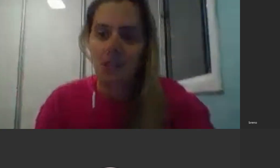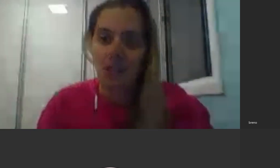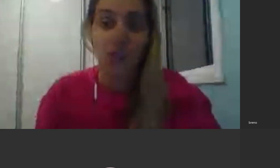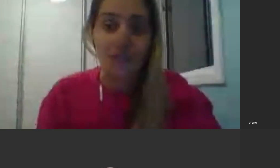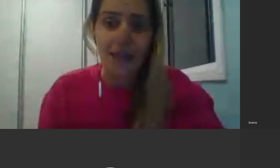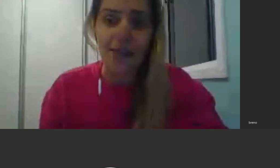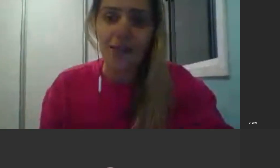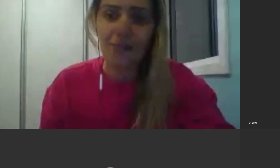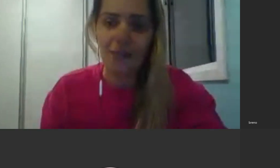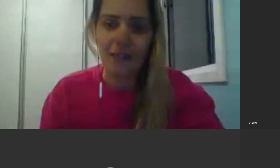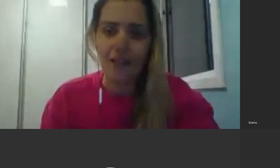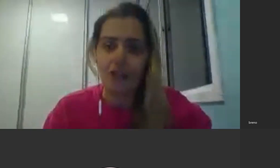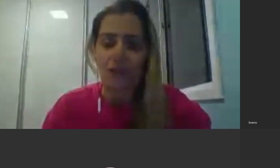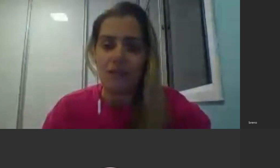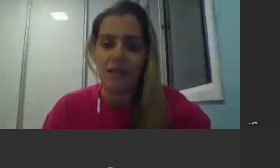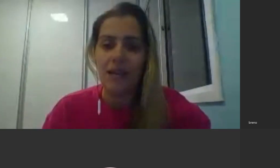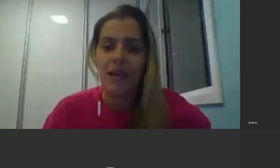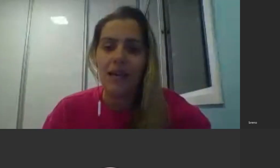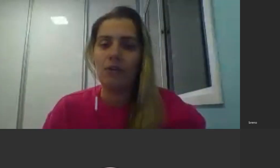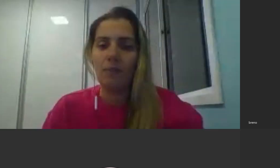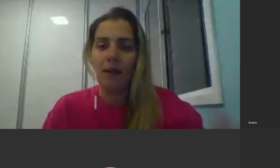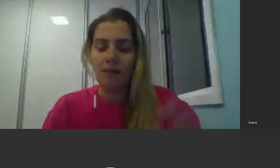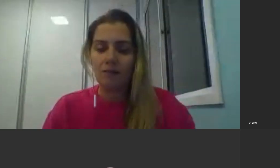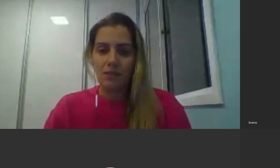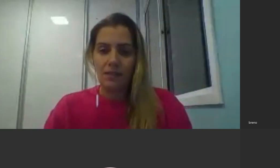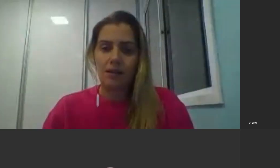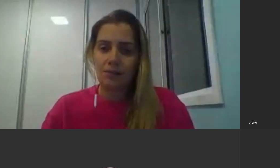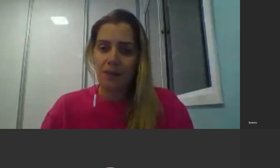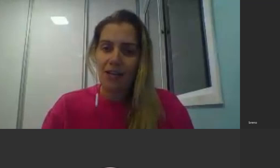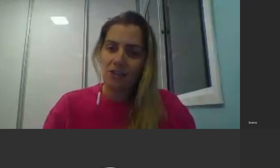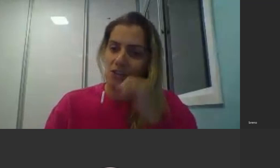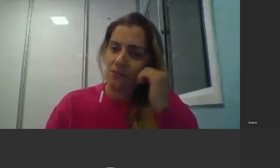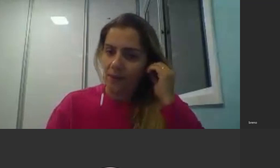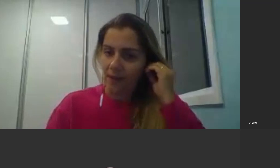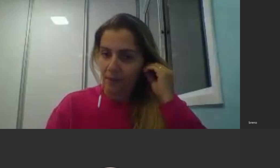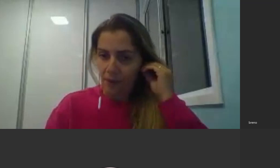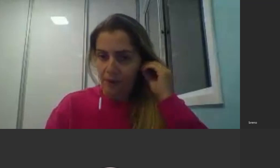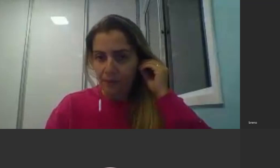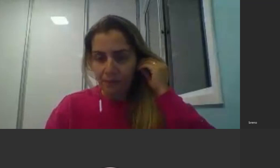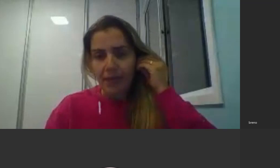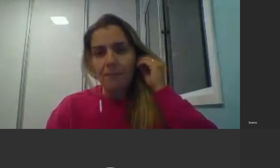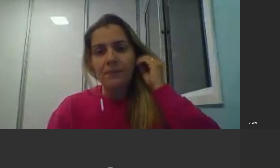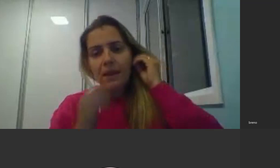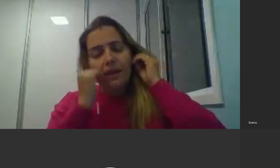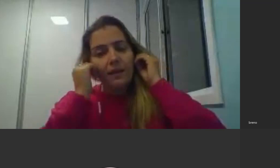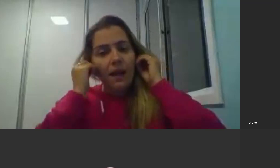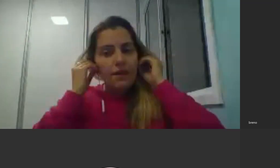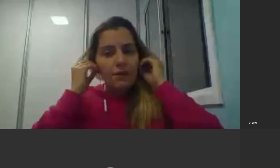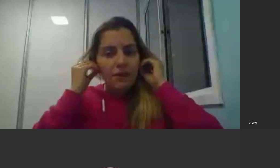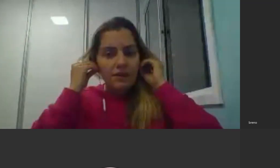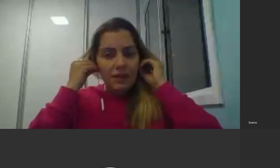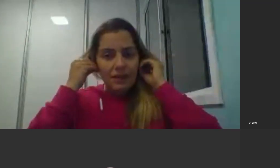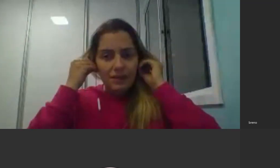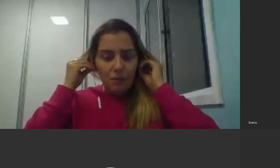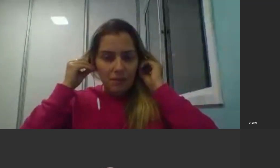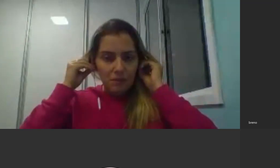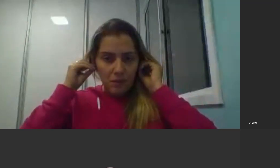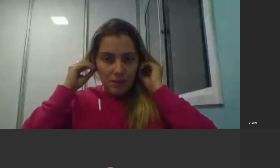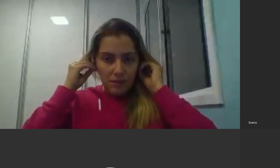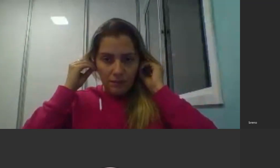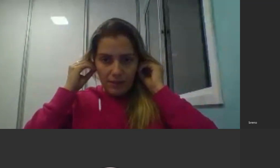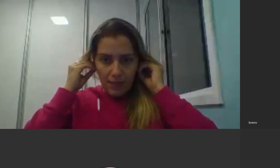para a gente, solicitado, na verdade, que nós retomássemos as aulas práticas de forma remota, né? E aí eu venho